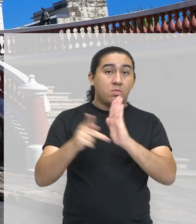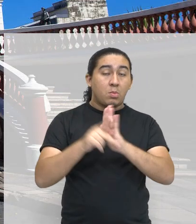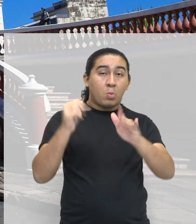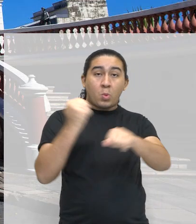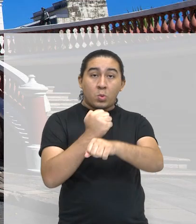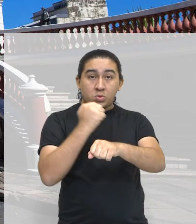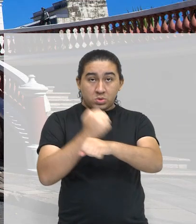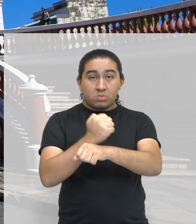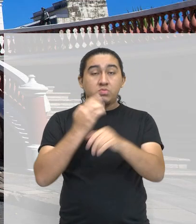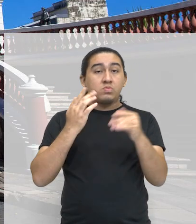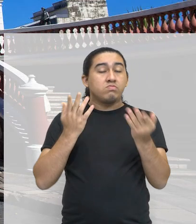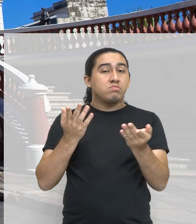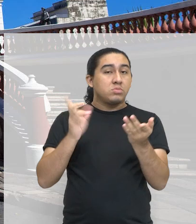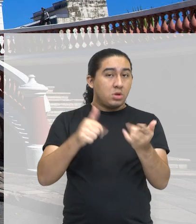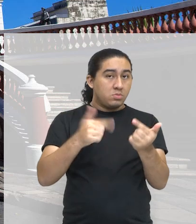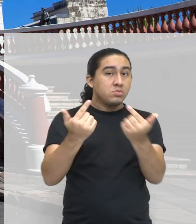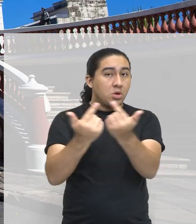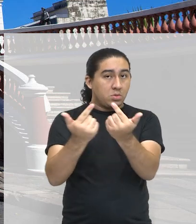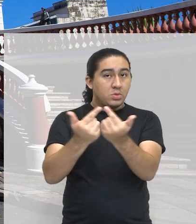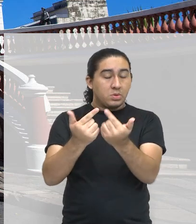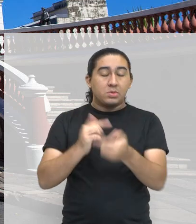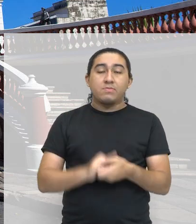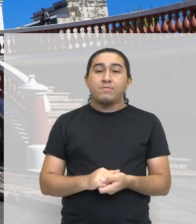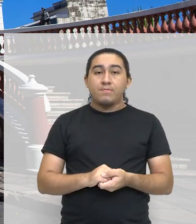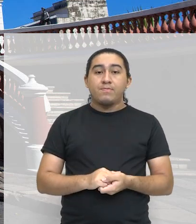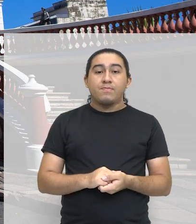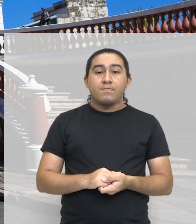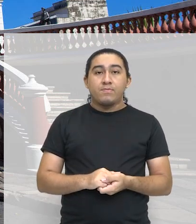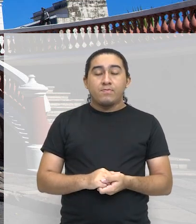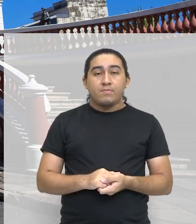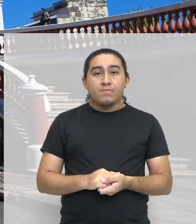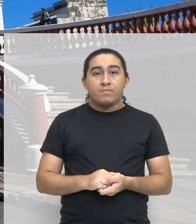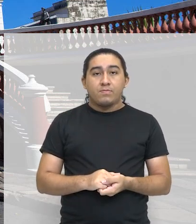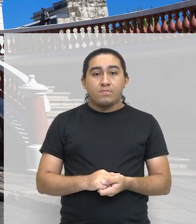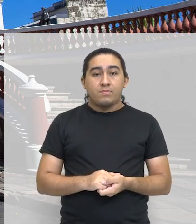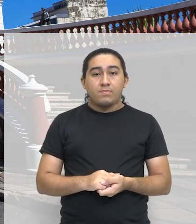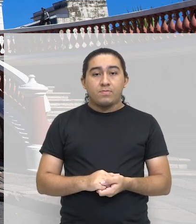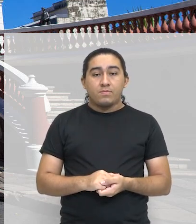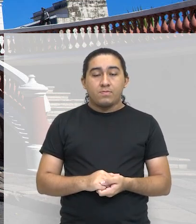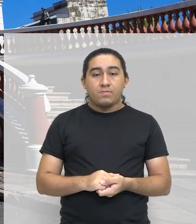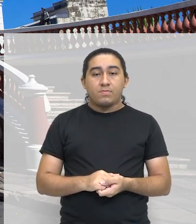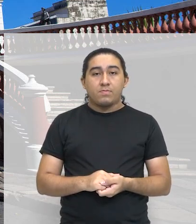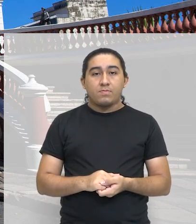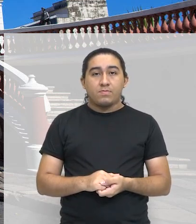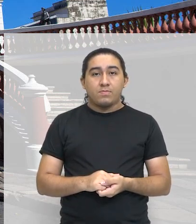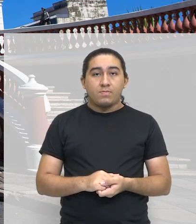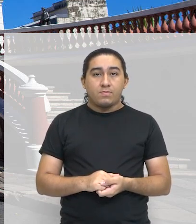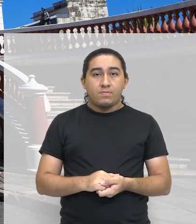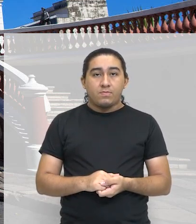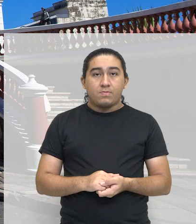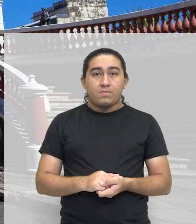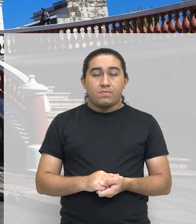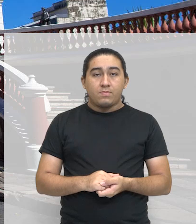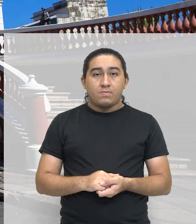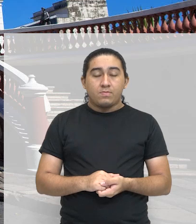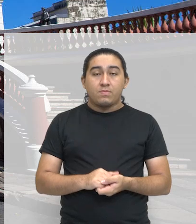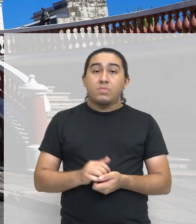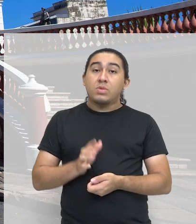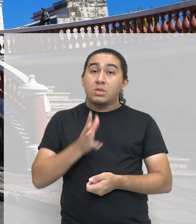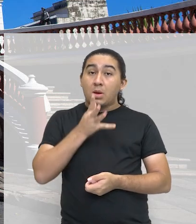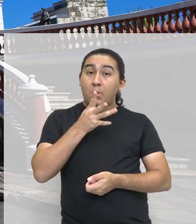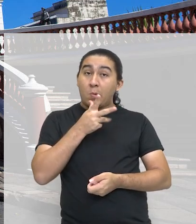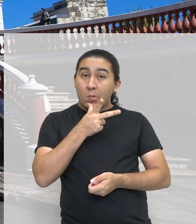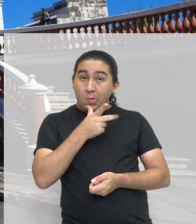à construção do Teatro Amazonas. Mas ele demorou também porque, naquele período,